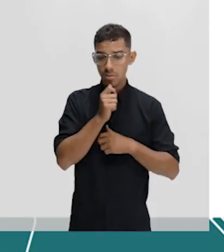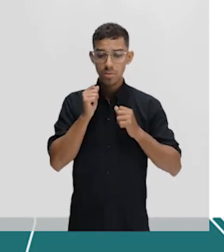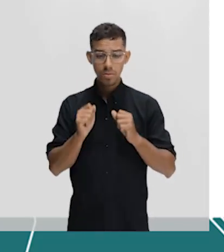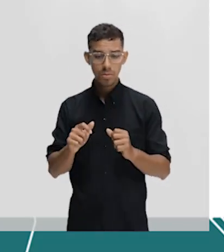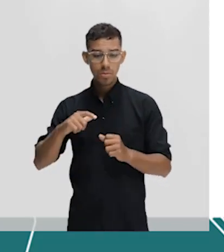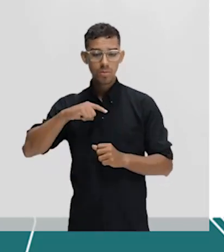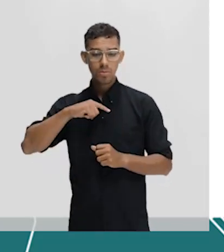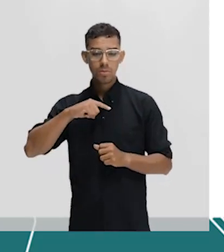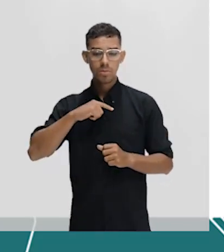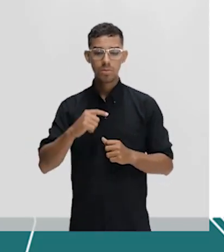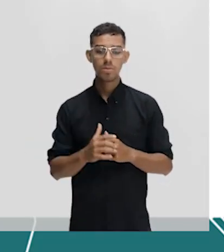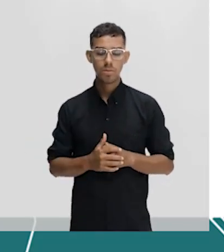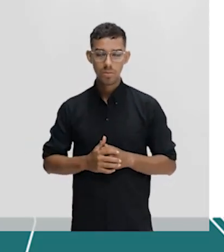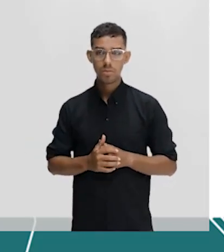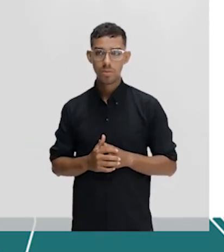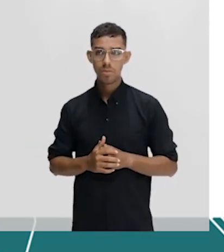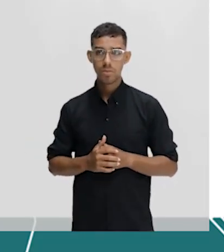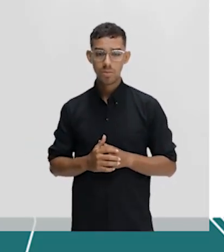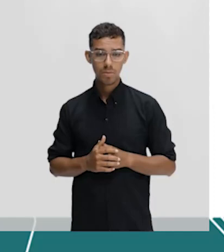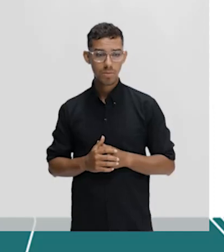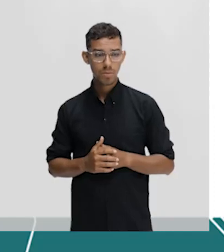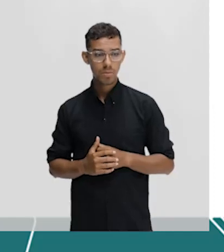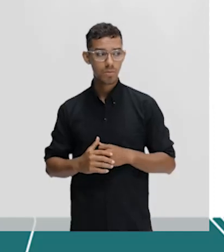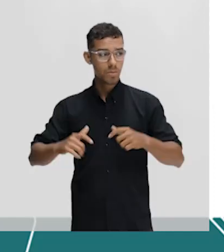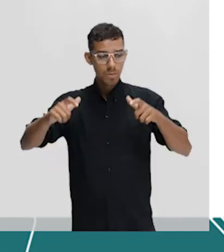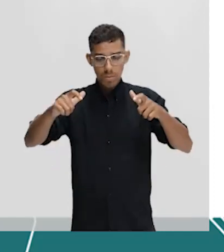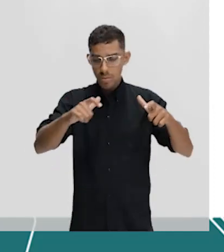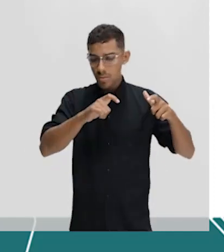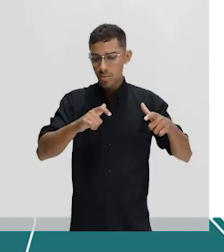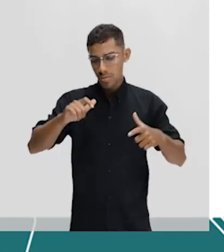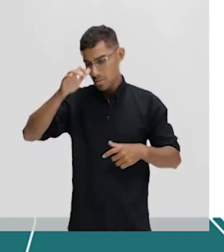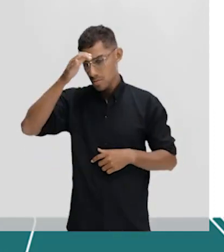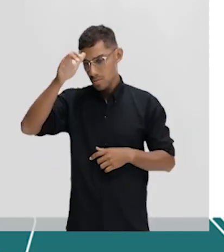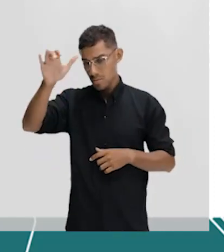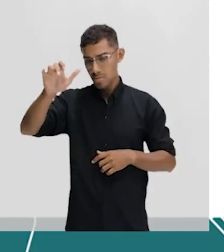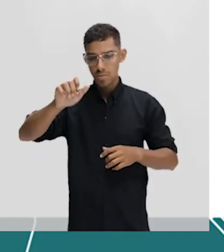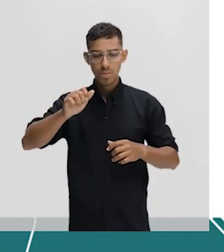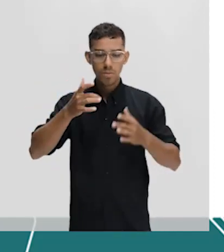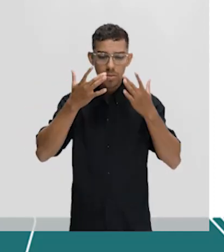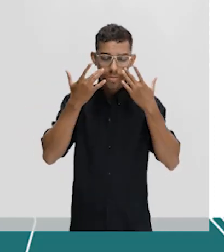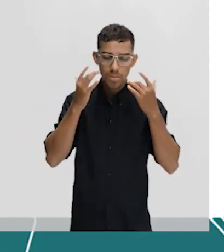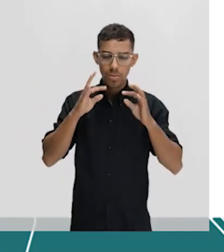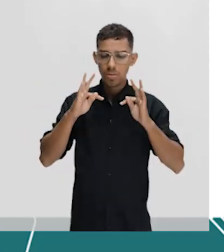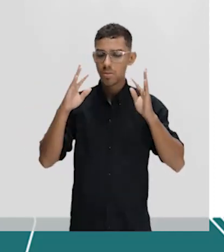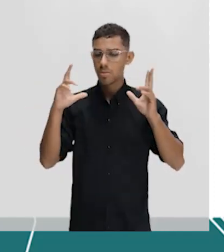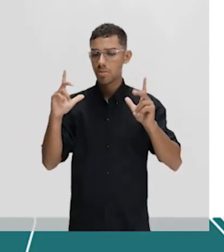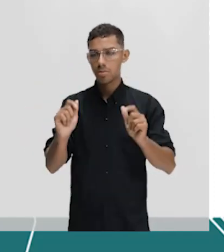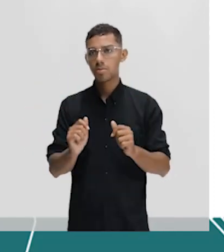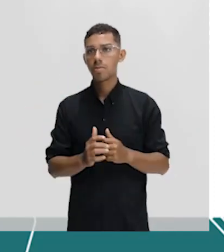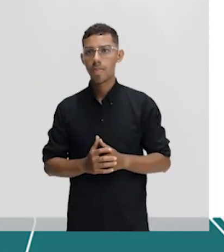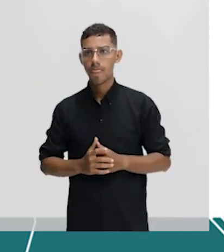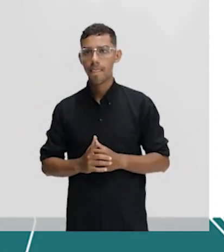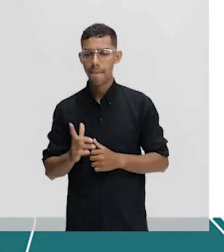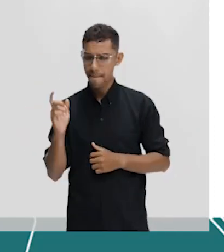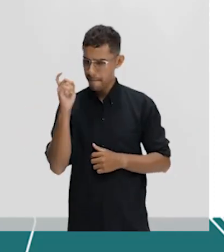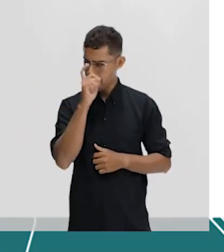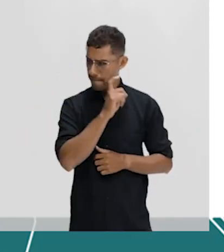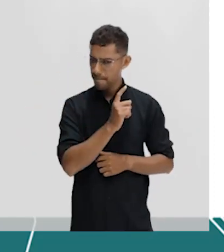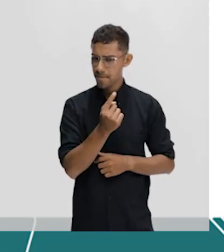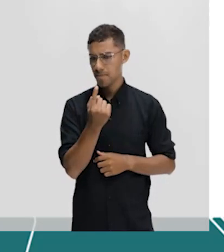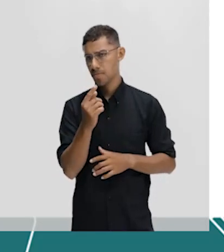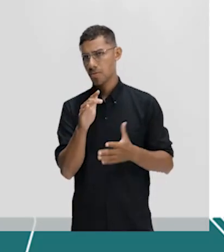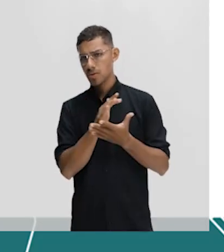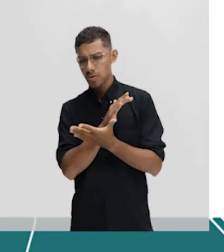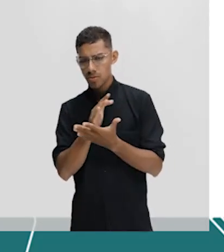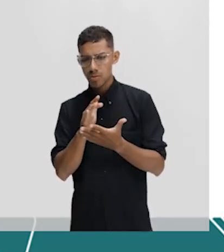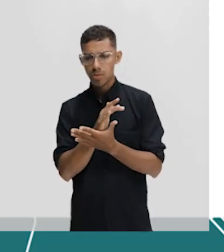tem um centro cultural que ele exporta arte para todos os lados. E se você acha, foi difícil escolher alguns